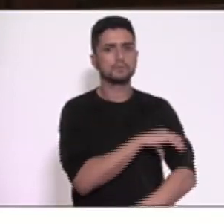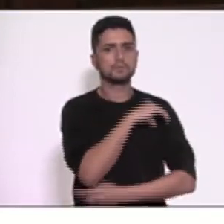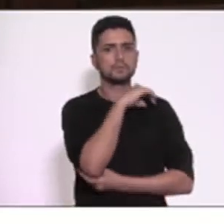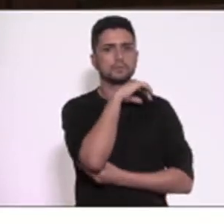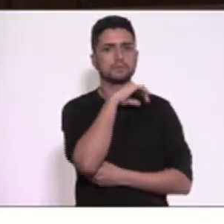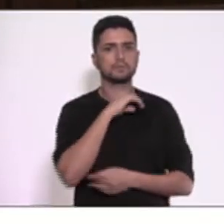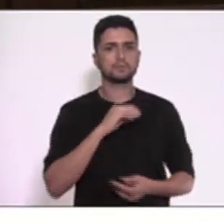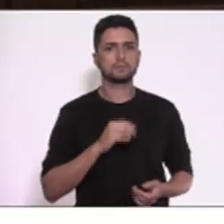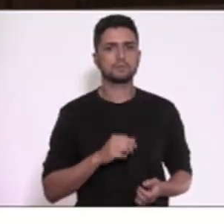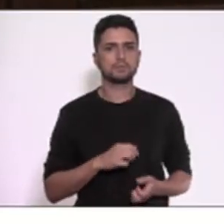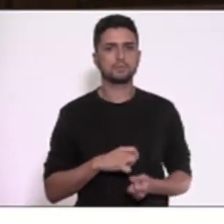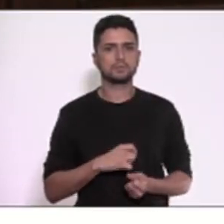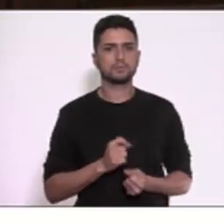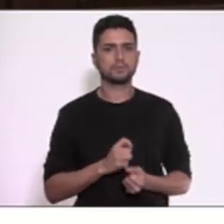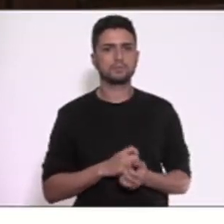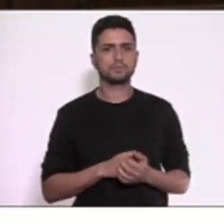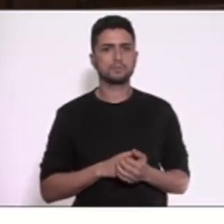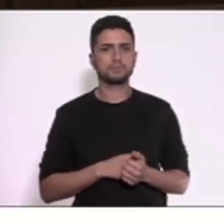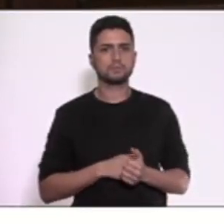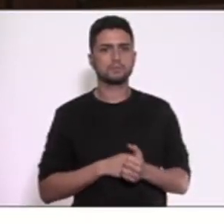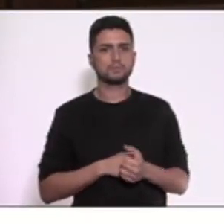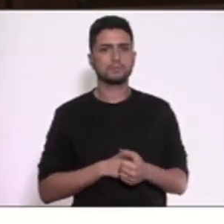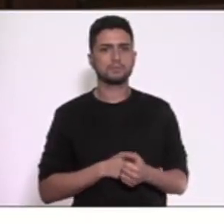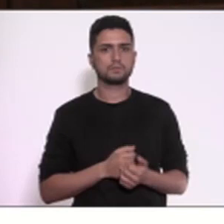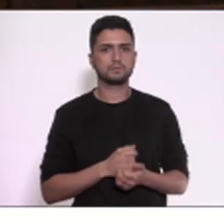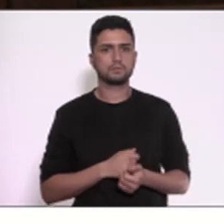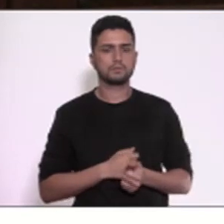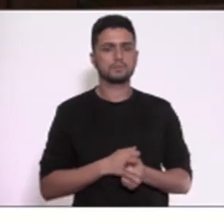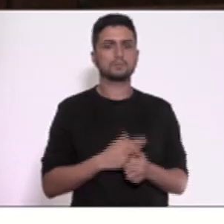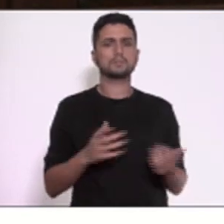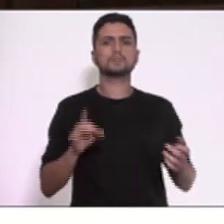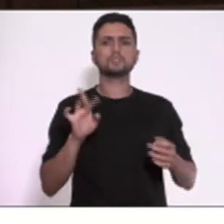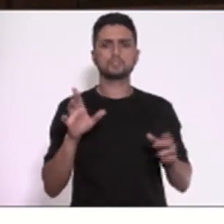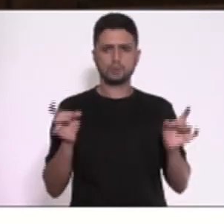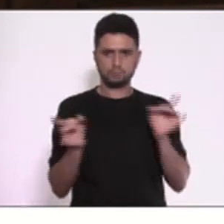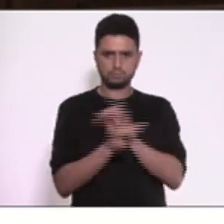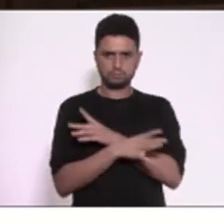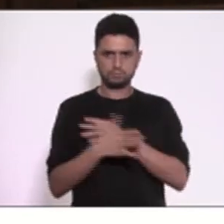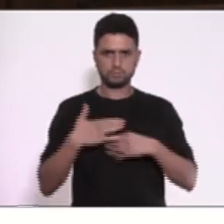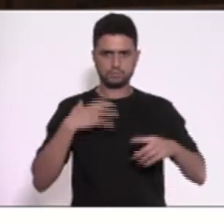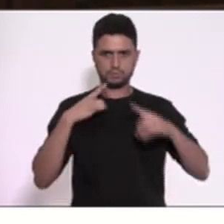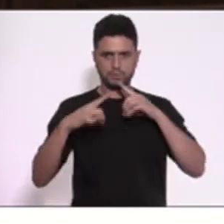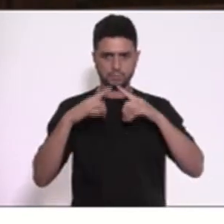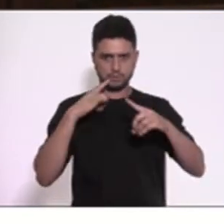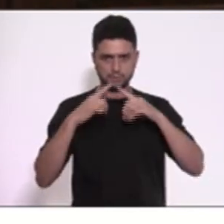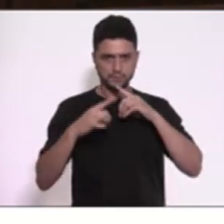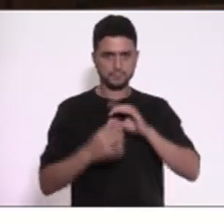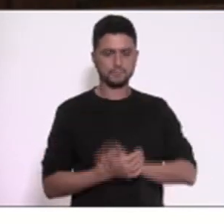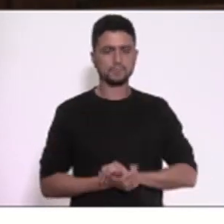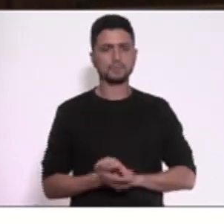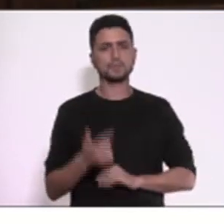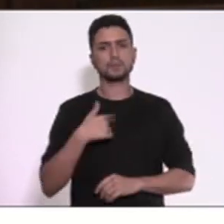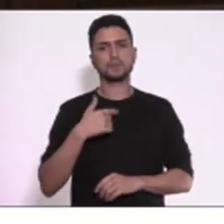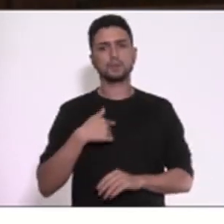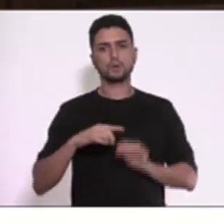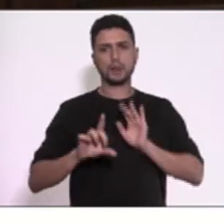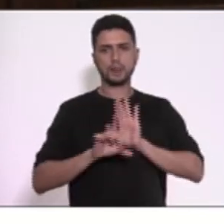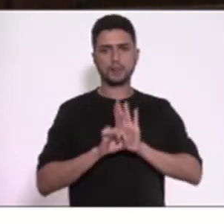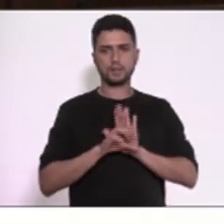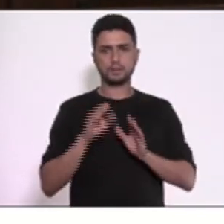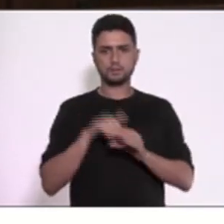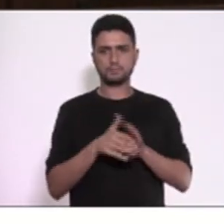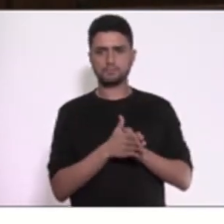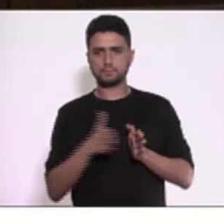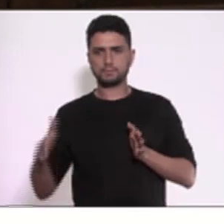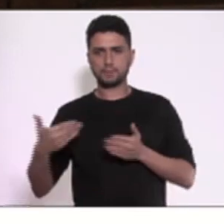aqui, presidente André Siciliano. Fui citada, presidente. Não, só vou concluir meu discurso. Eu estava aqui na legislatura passada, deputado Alexandre, e